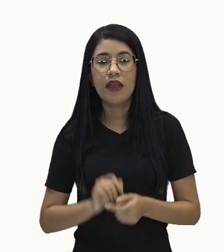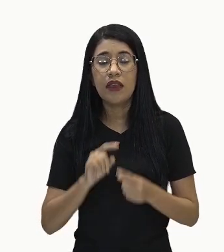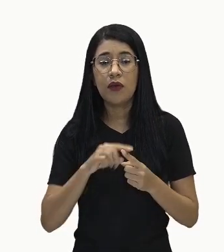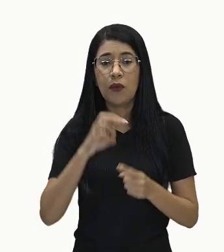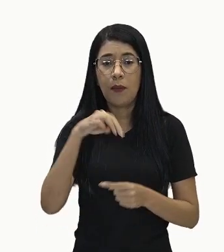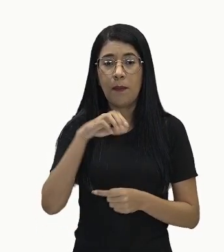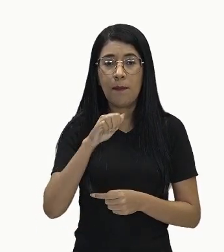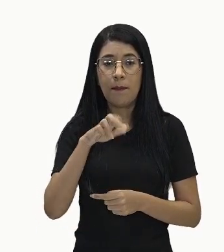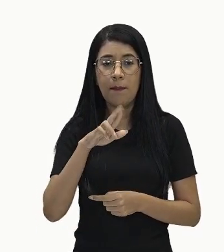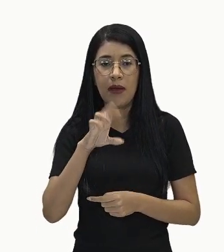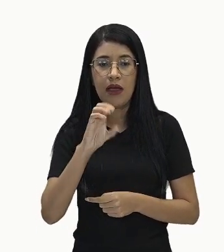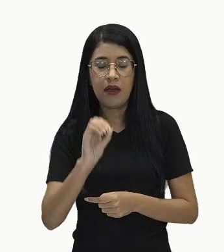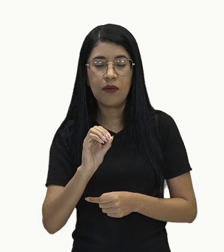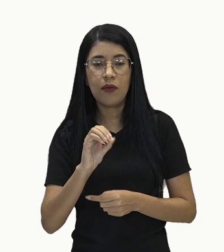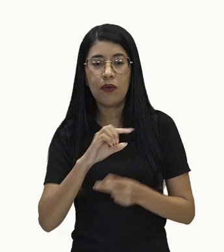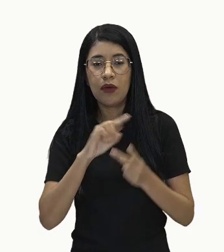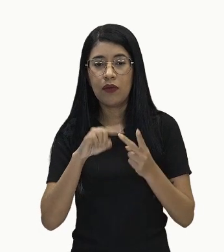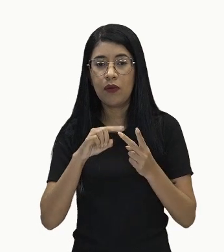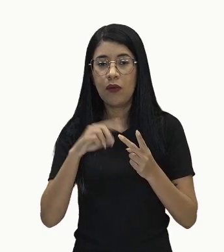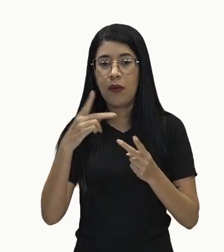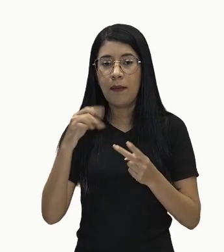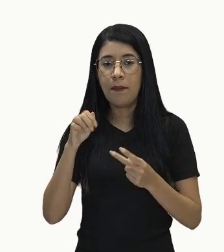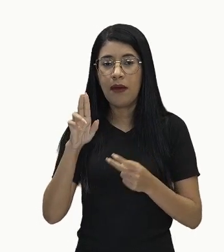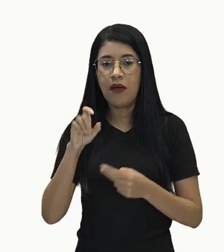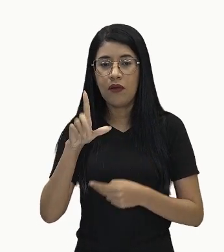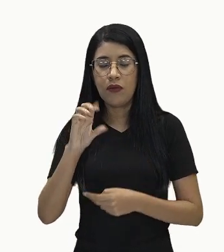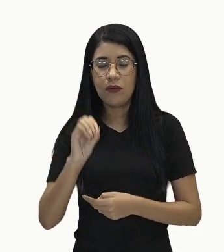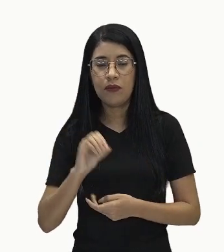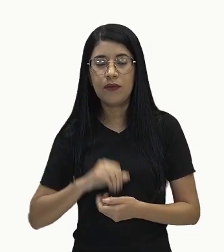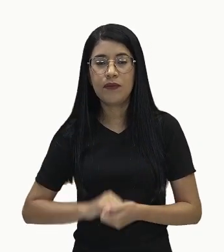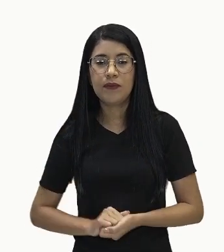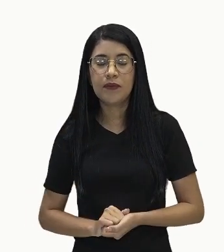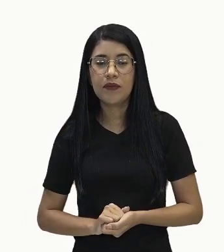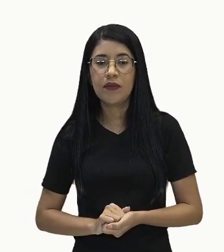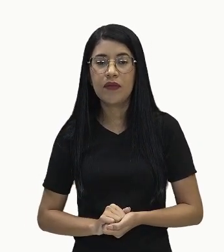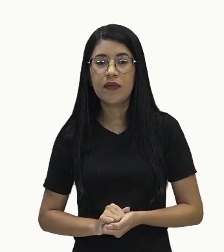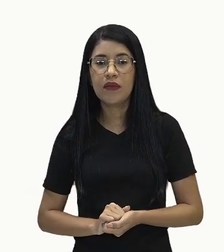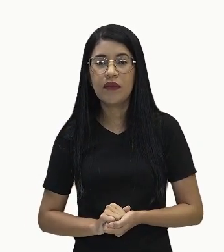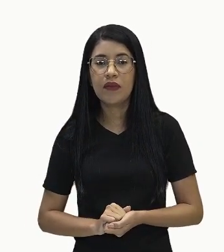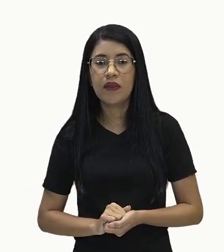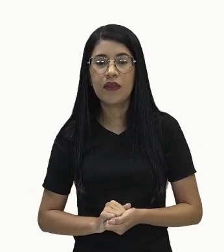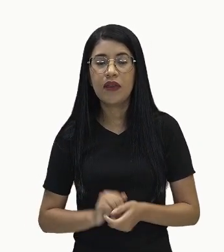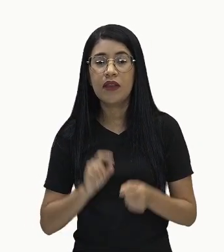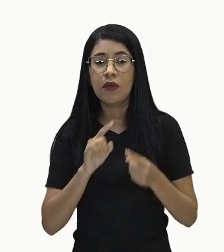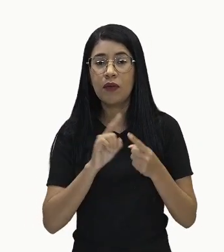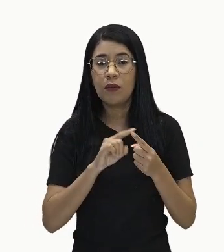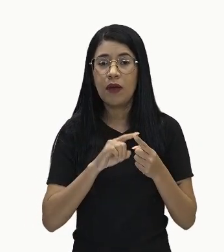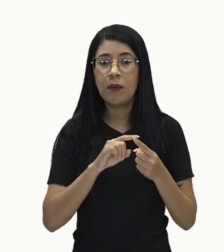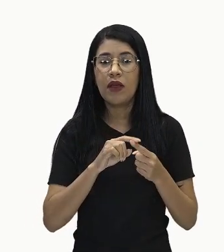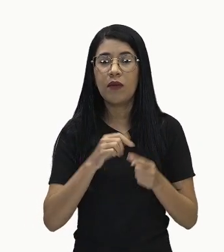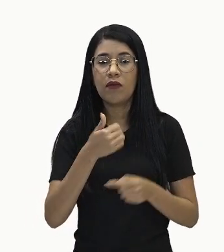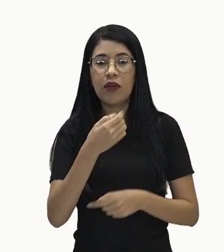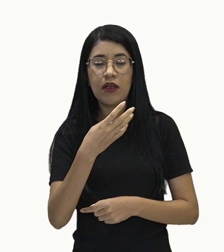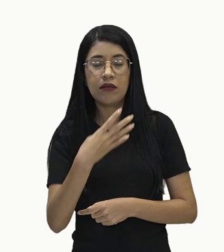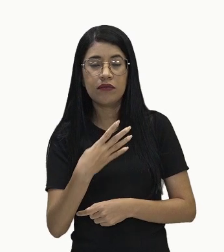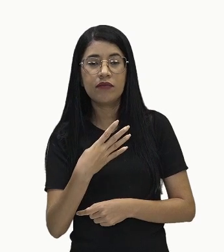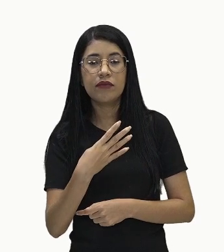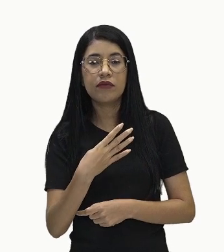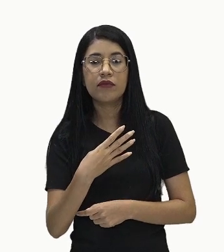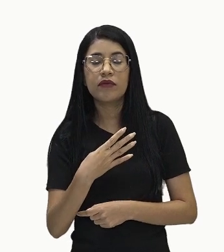conhecimentos gerais. Aí temos aqui o candidato Marco e o candidato